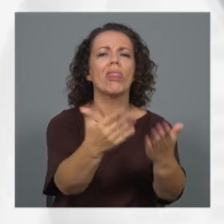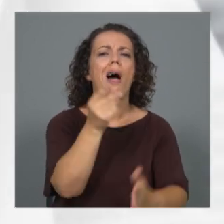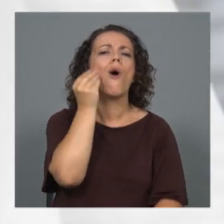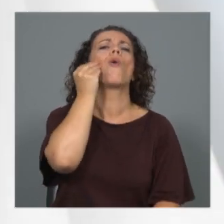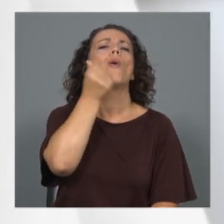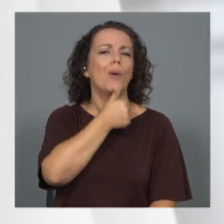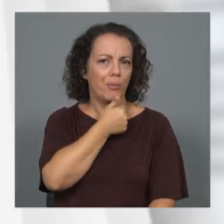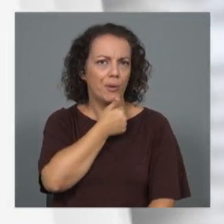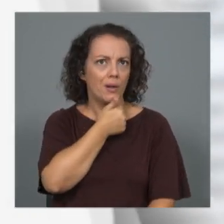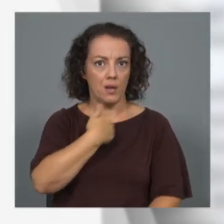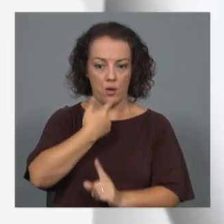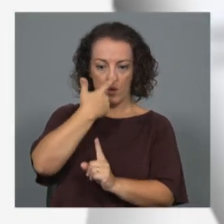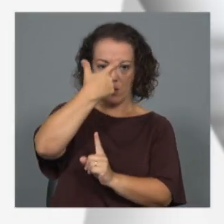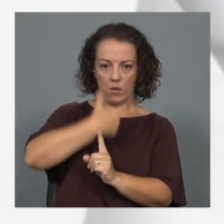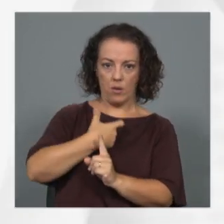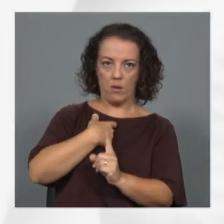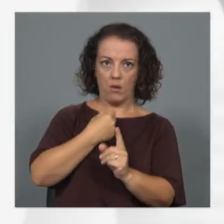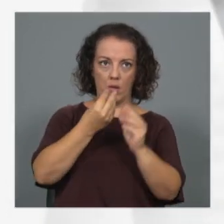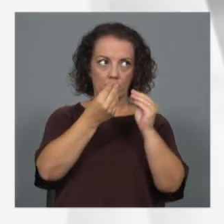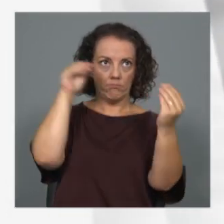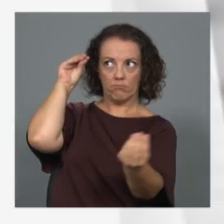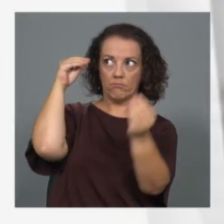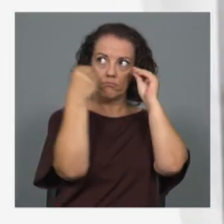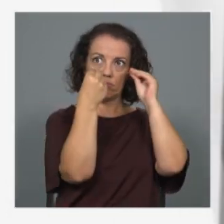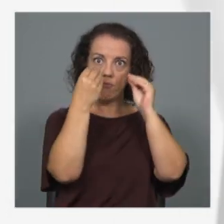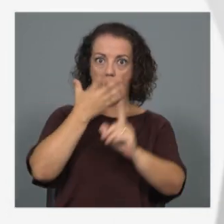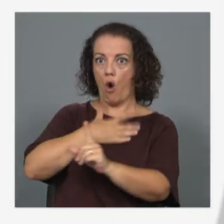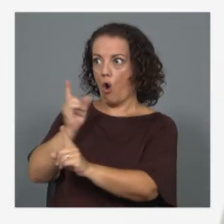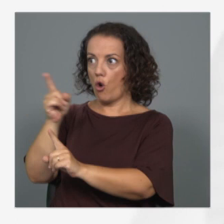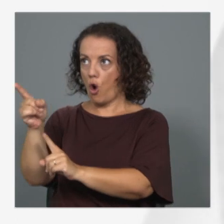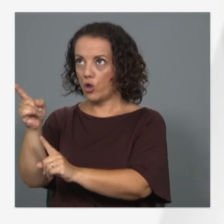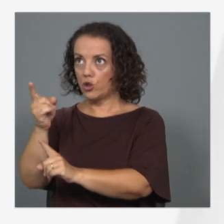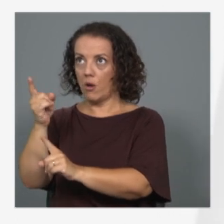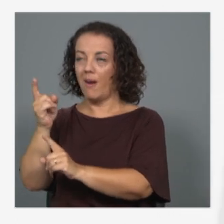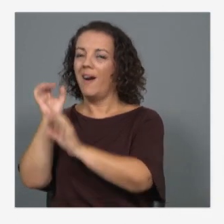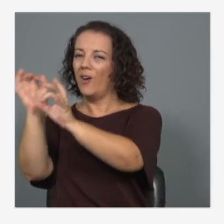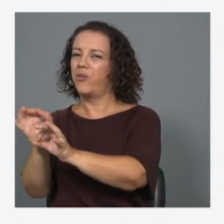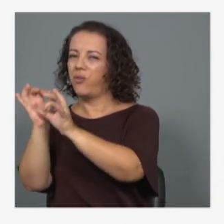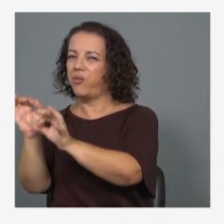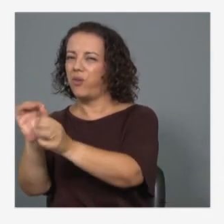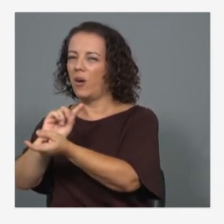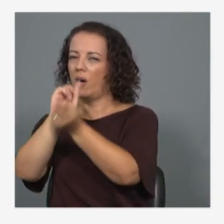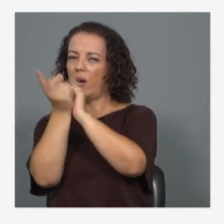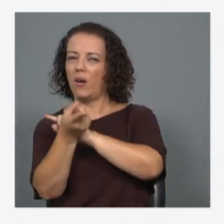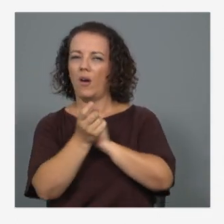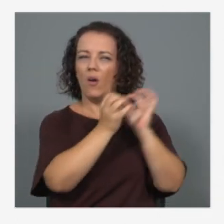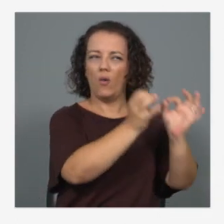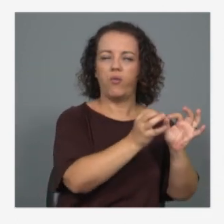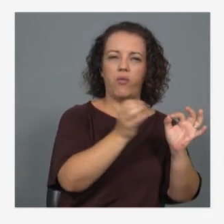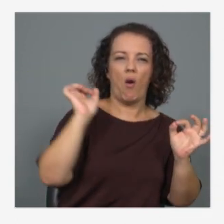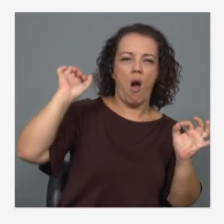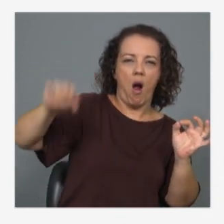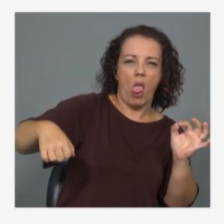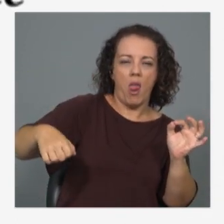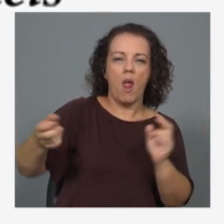servir a dois senhores, porque ou não gosta de um deles e estima o outro, ou se dedica a um e